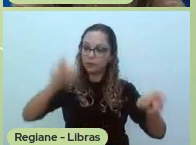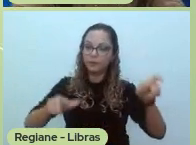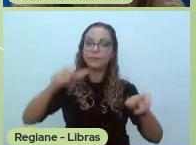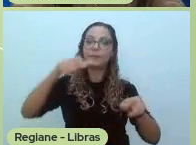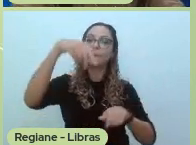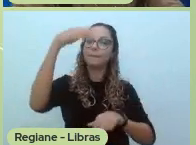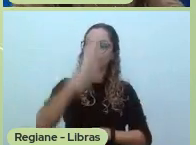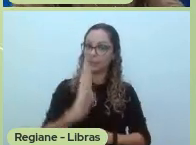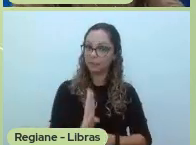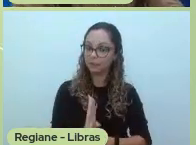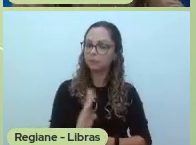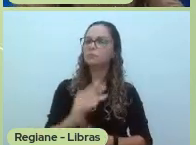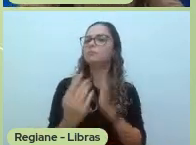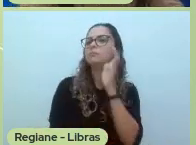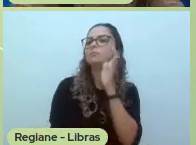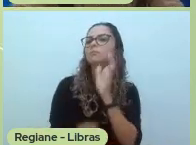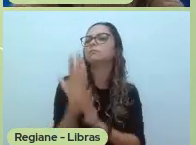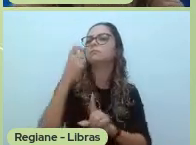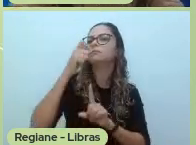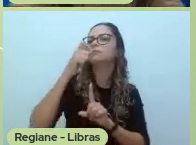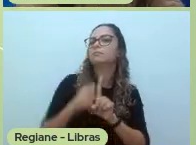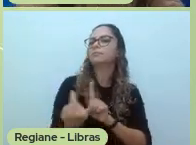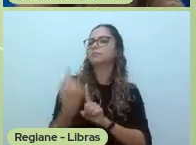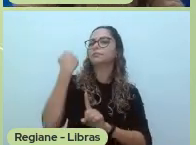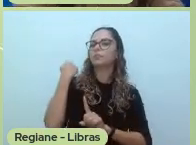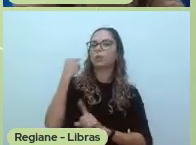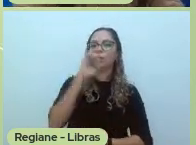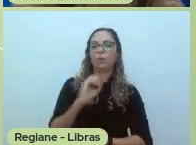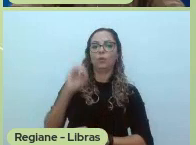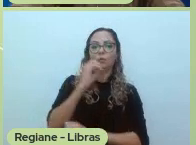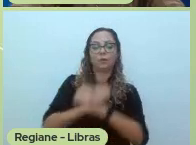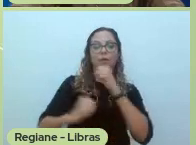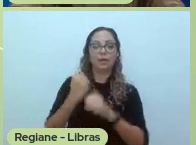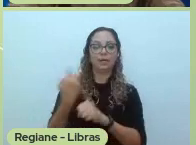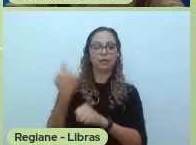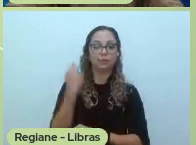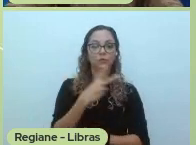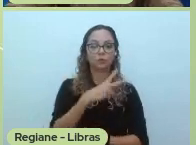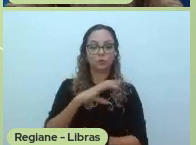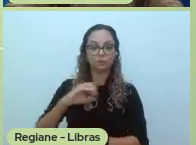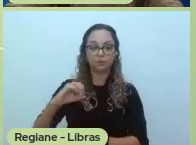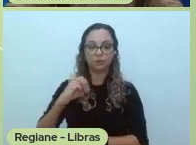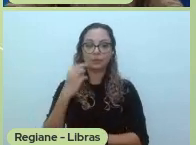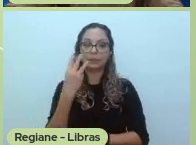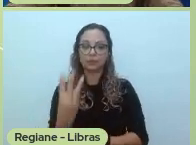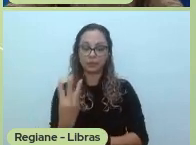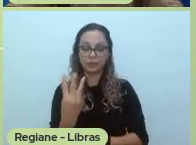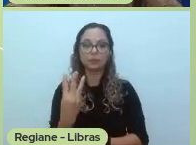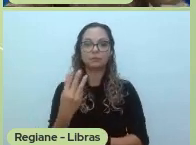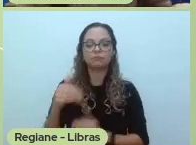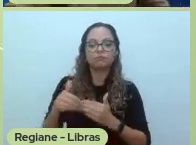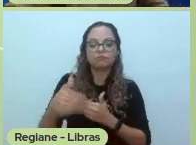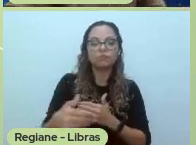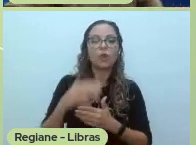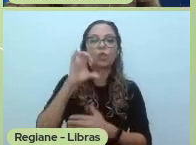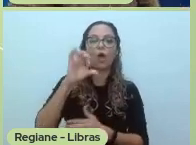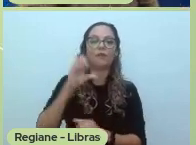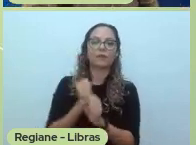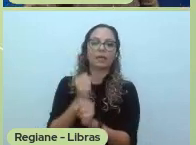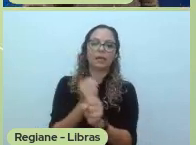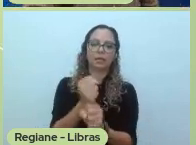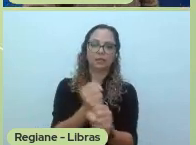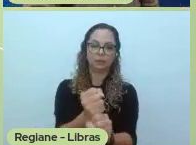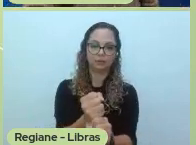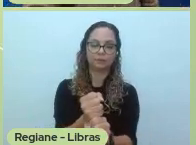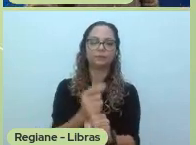ele foi criado em outubro de 2013, nós estamos fazendo 9 anos na próxima semana. Ele é liderado